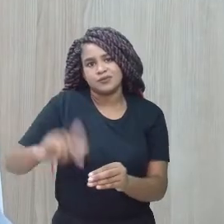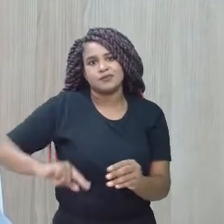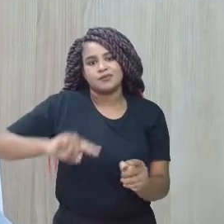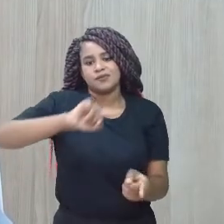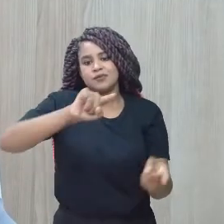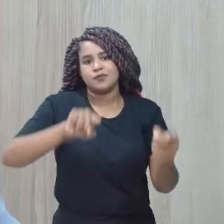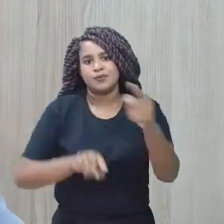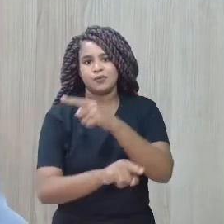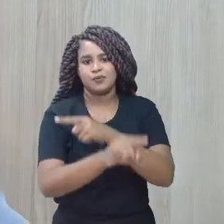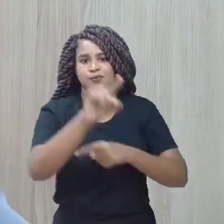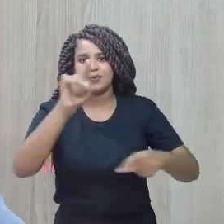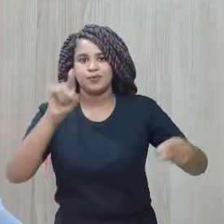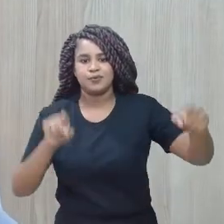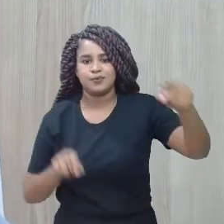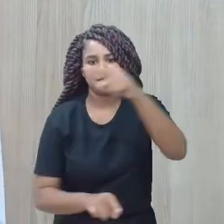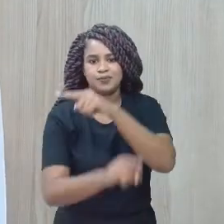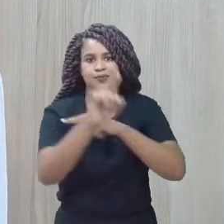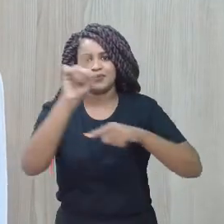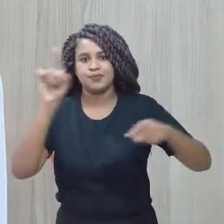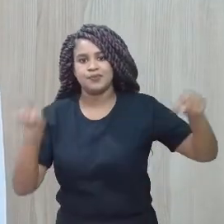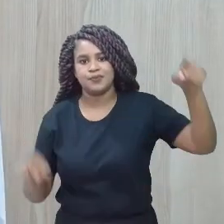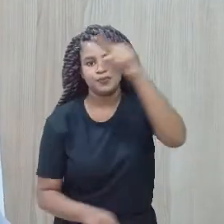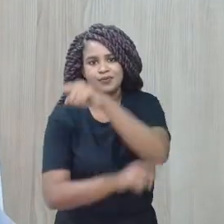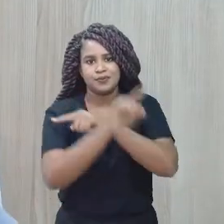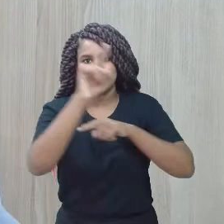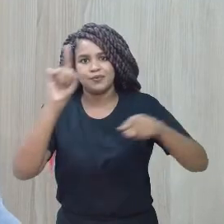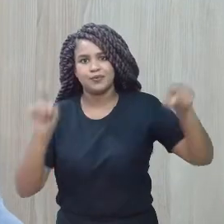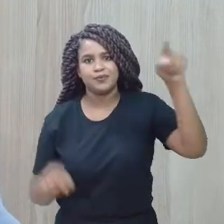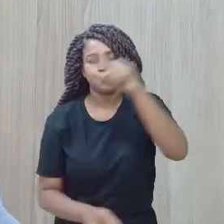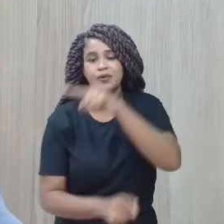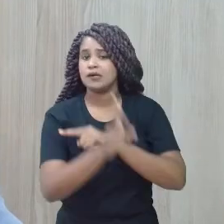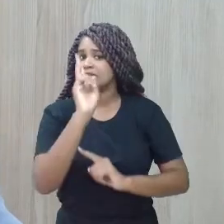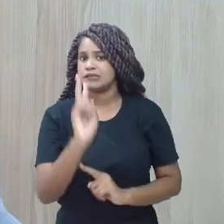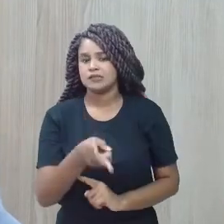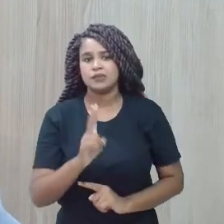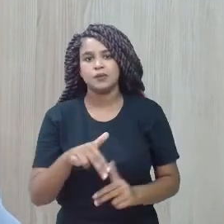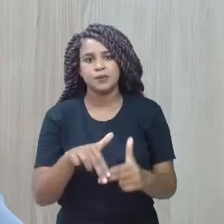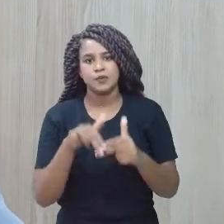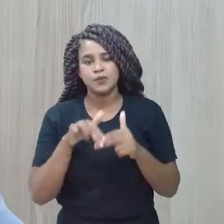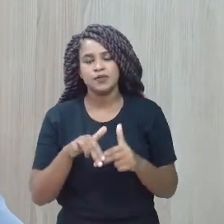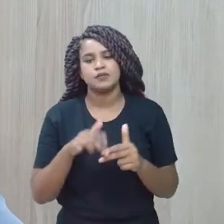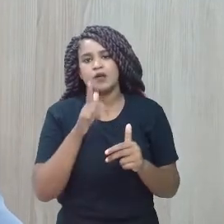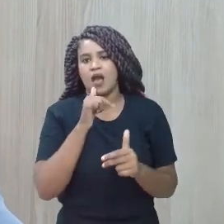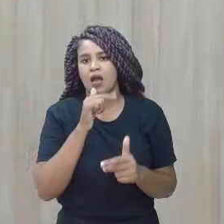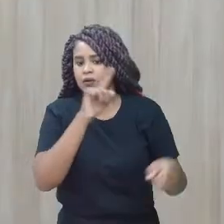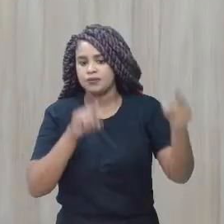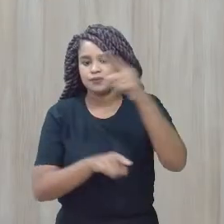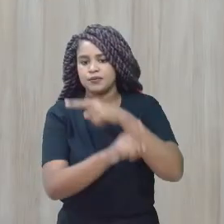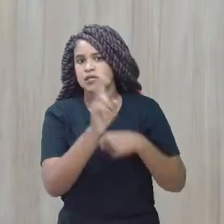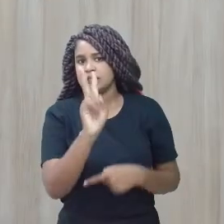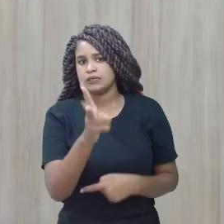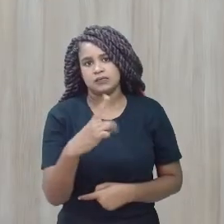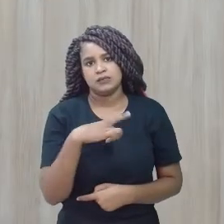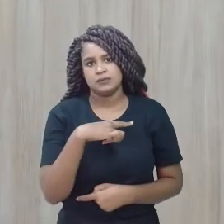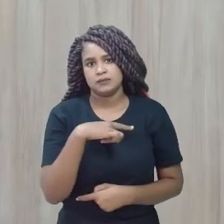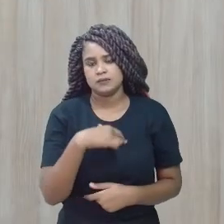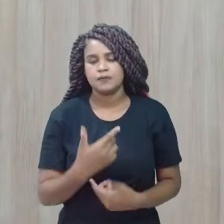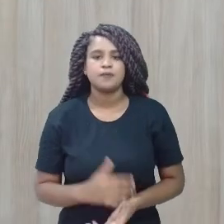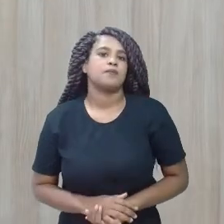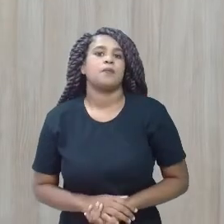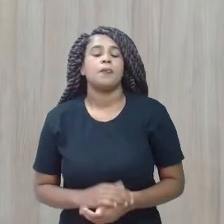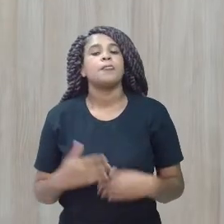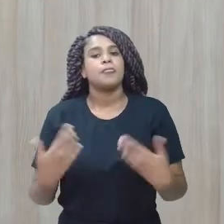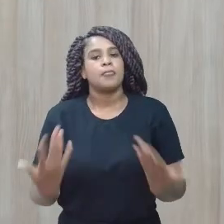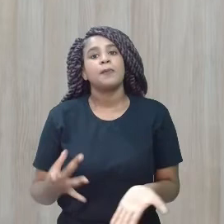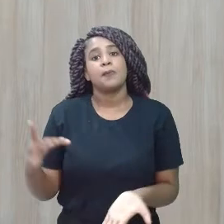vai de forma constantemente se renovando a água no nosso queridíssimo planeta. Exatamente, né? Então